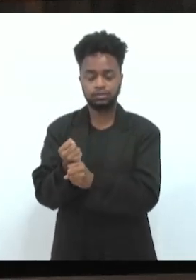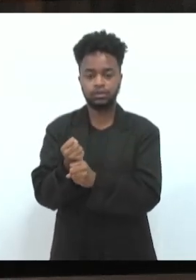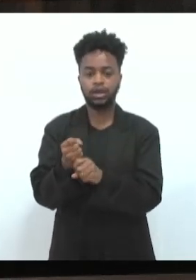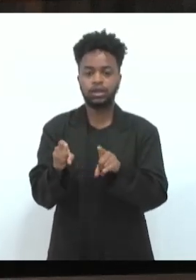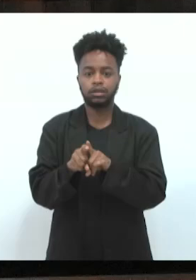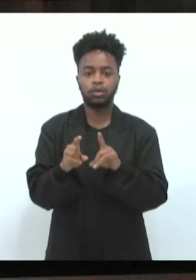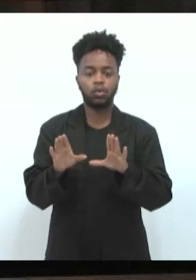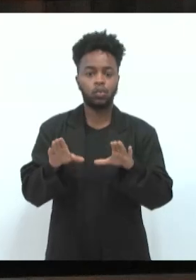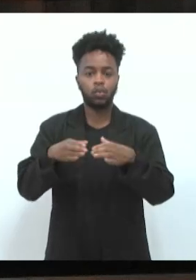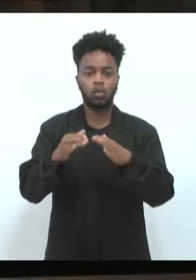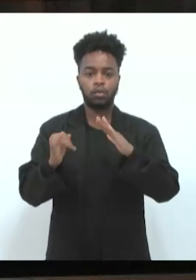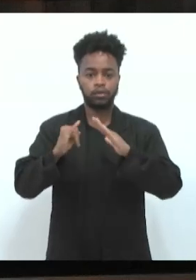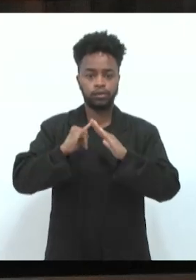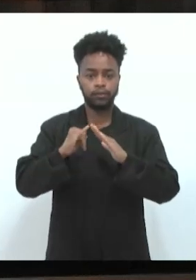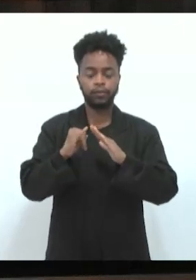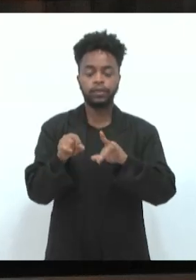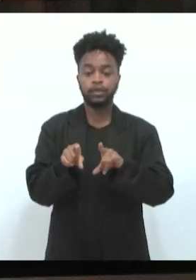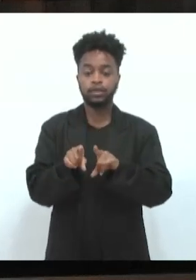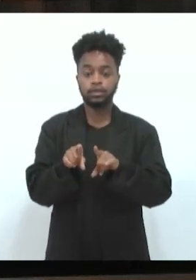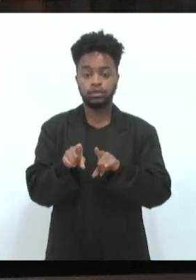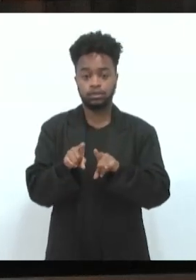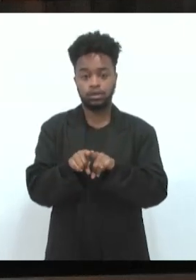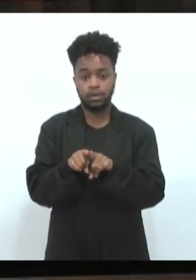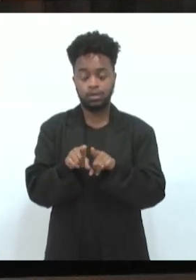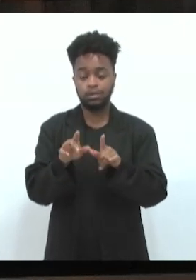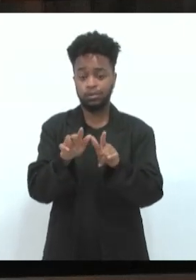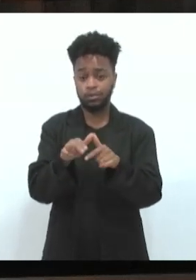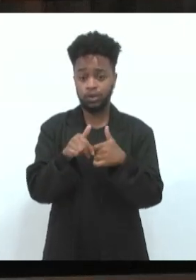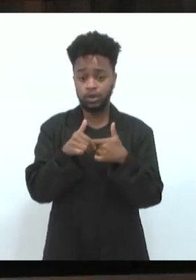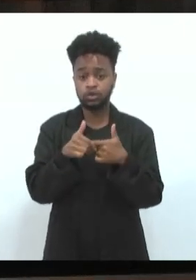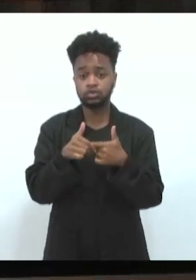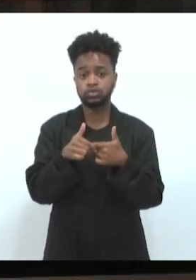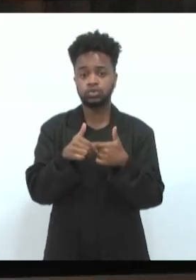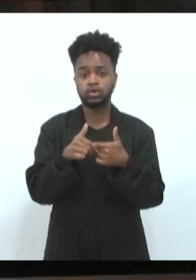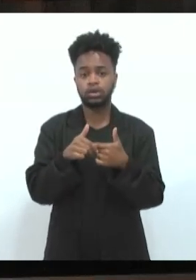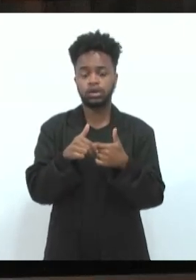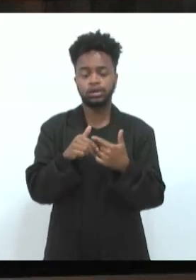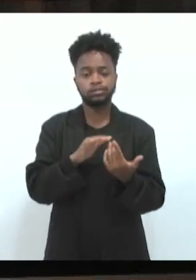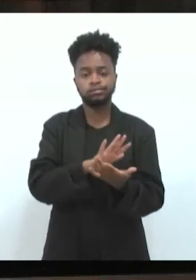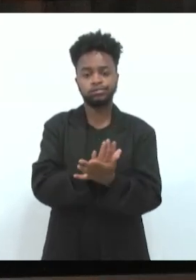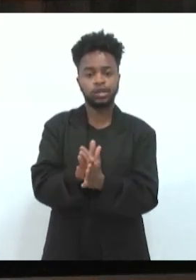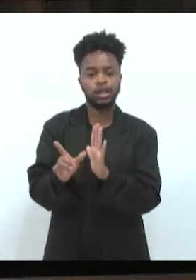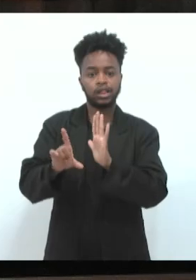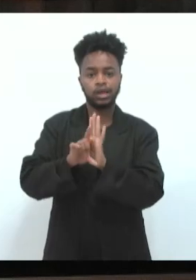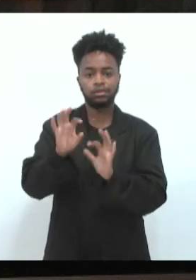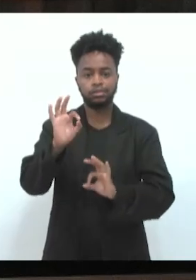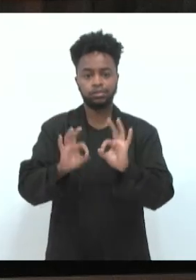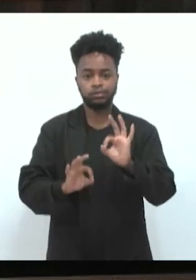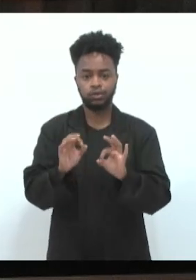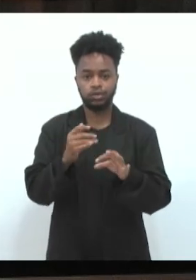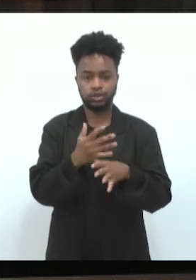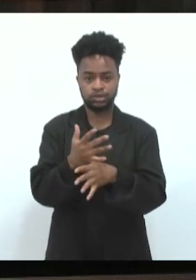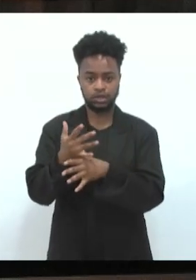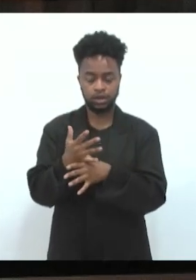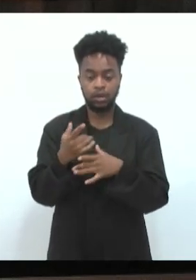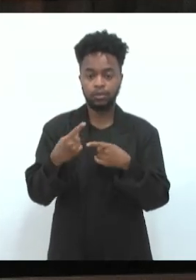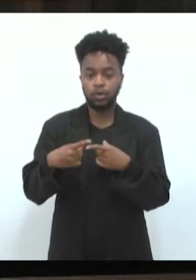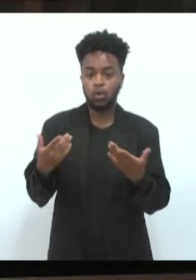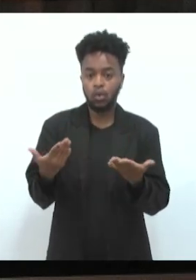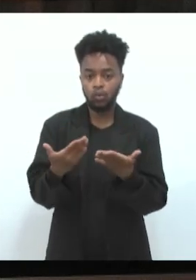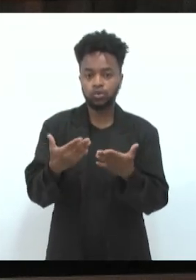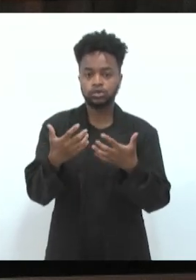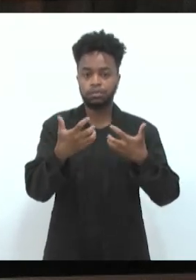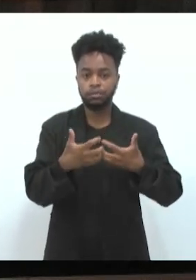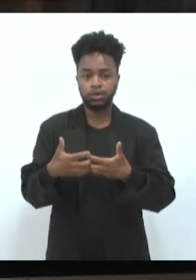especulação imobiliária, e para isso tem acabado com a legislação de planejamento urbano. Hoje Petrópolis